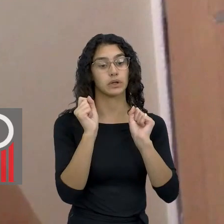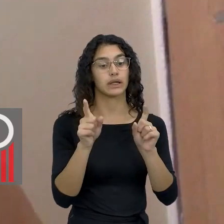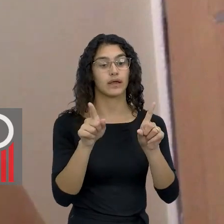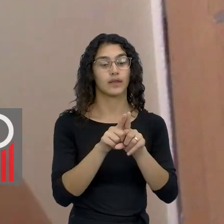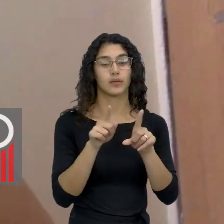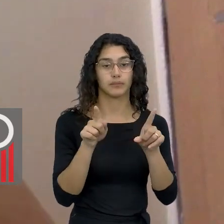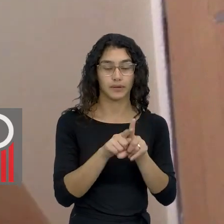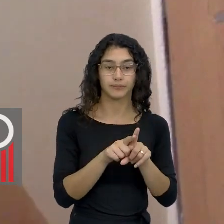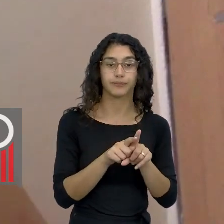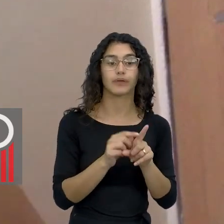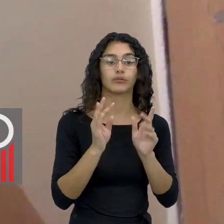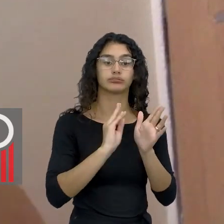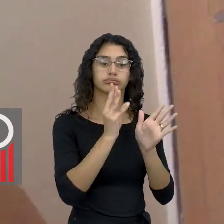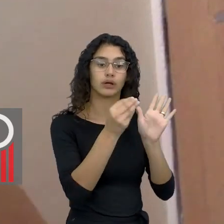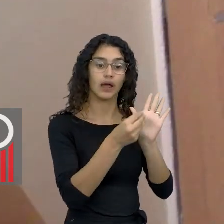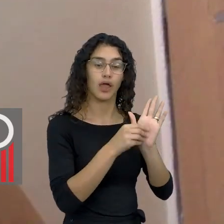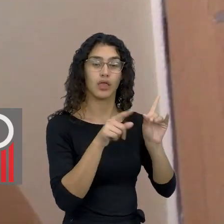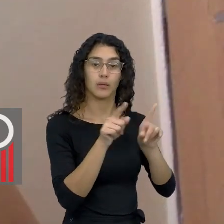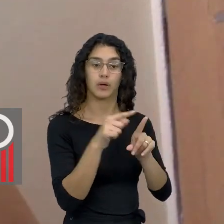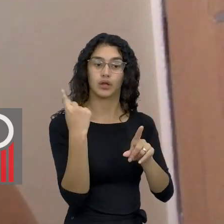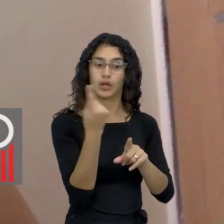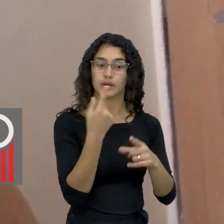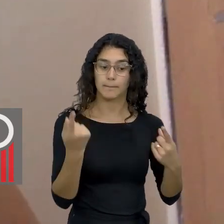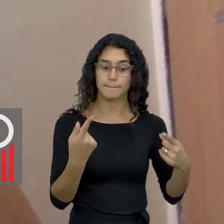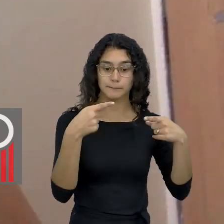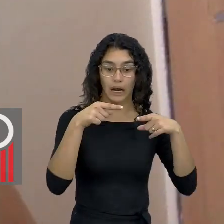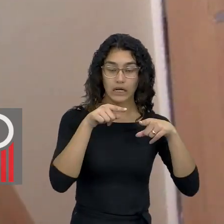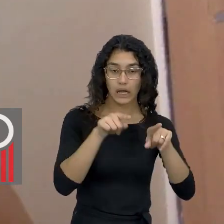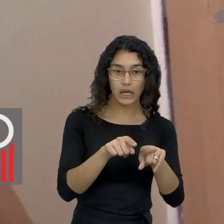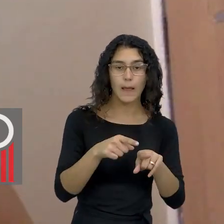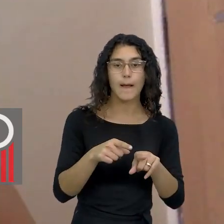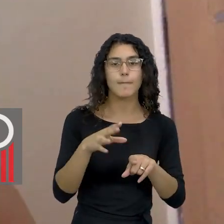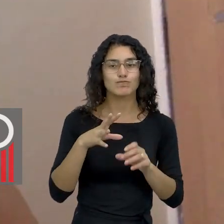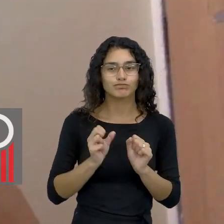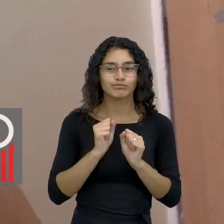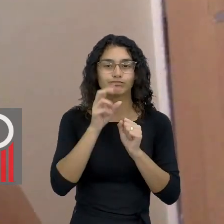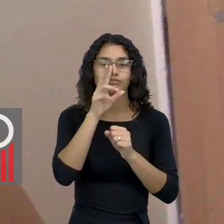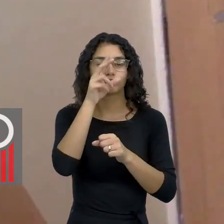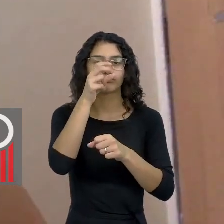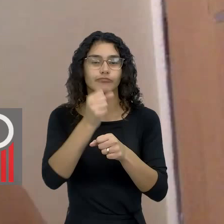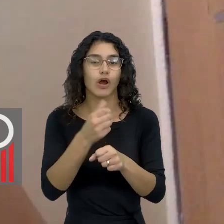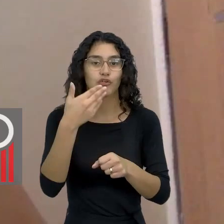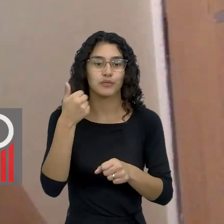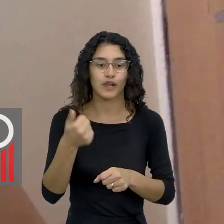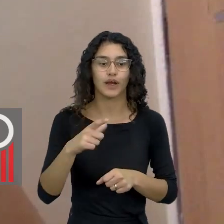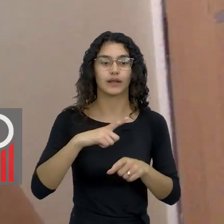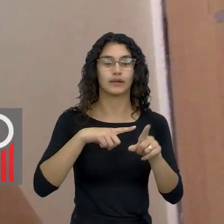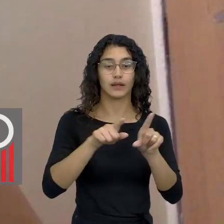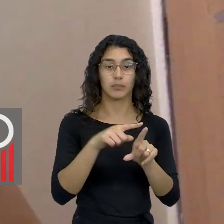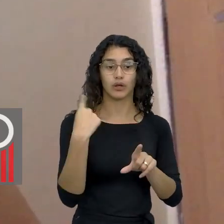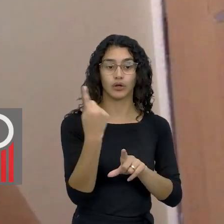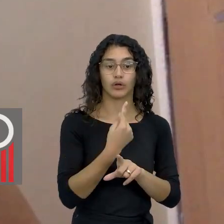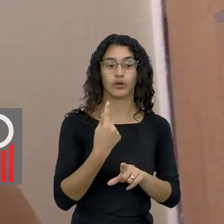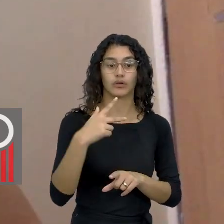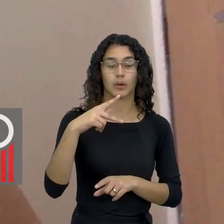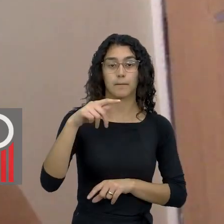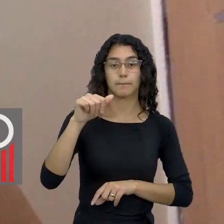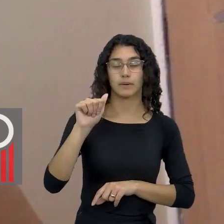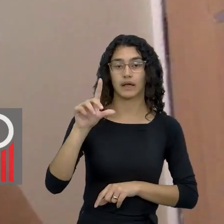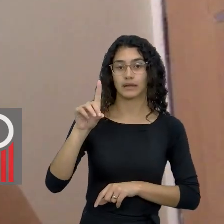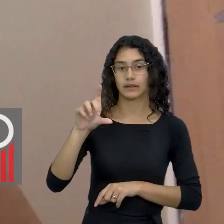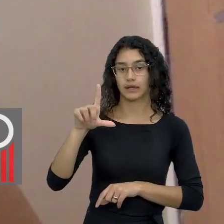também deixar a nossa parceria ainda mais forte lá nos nossos